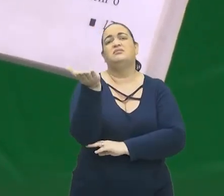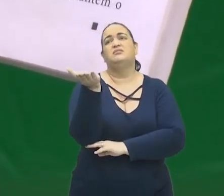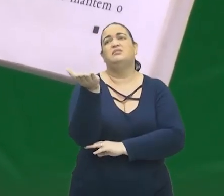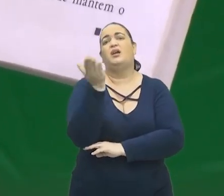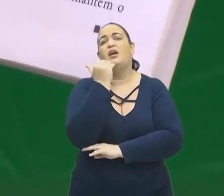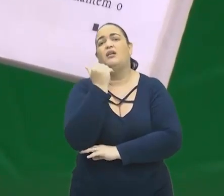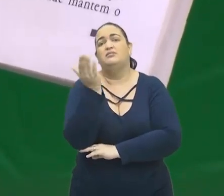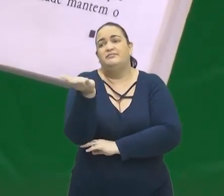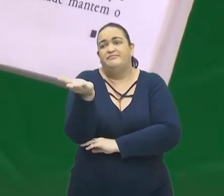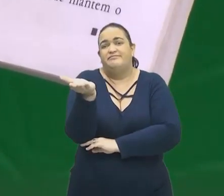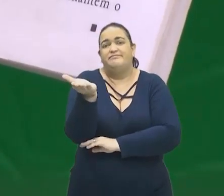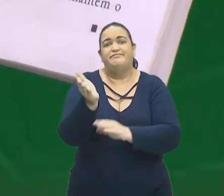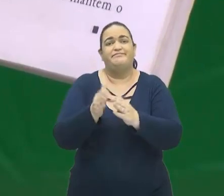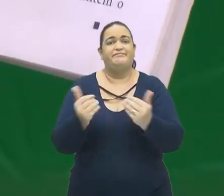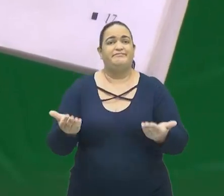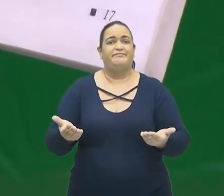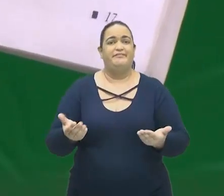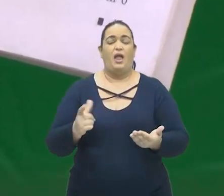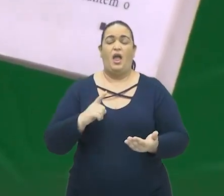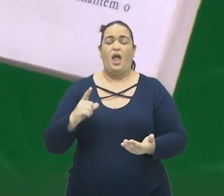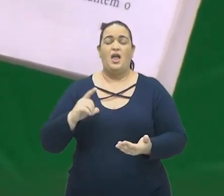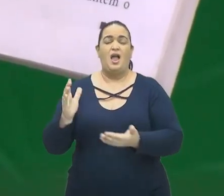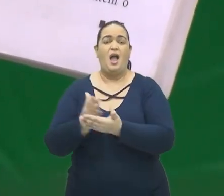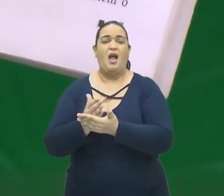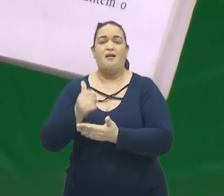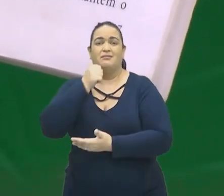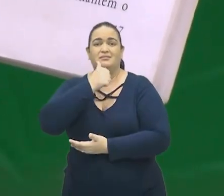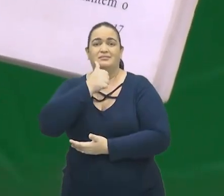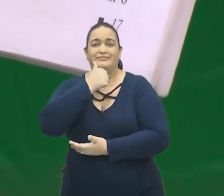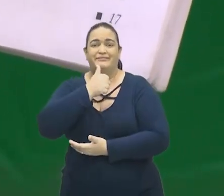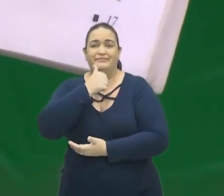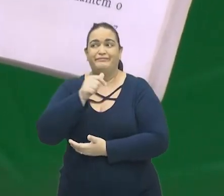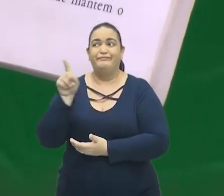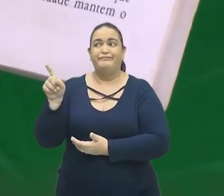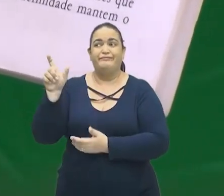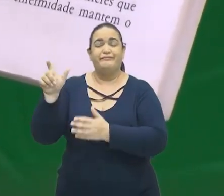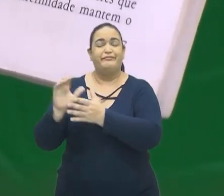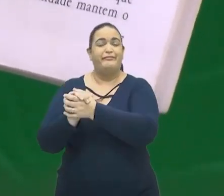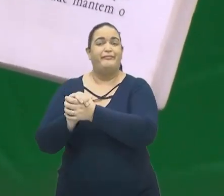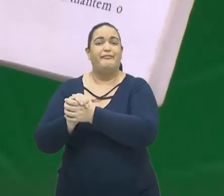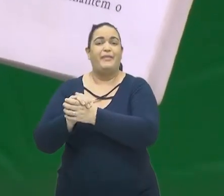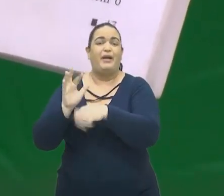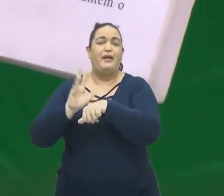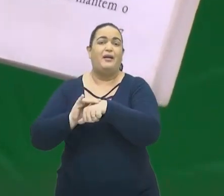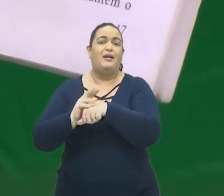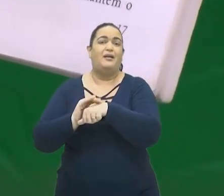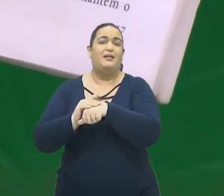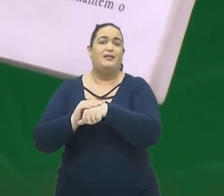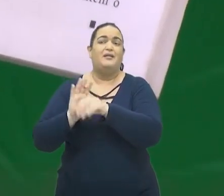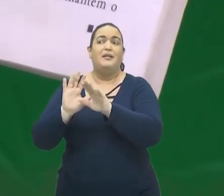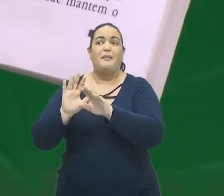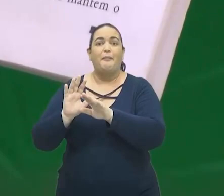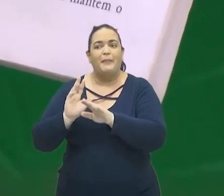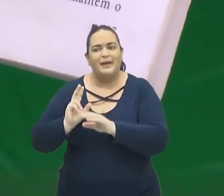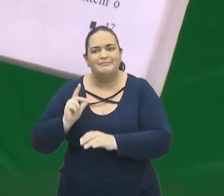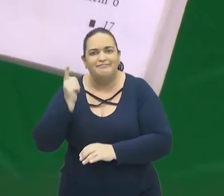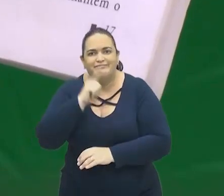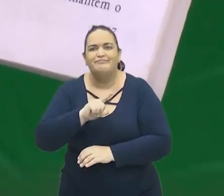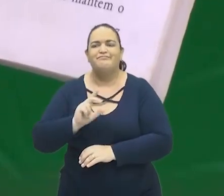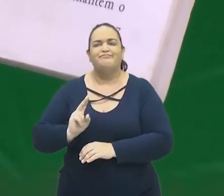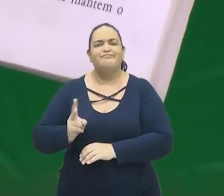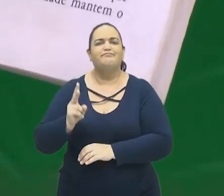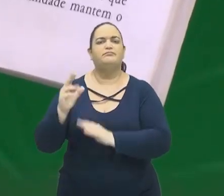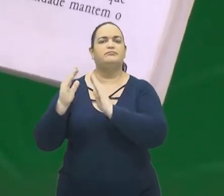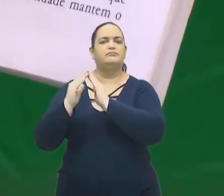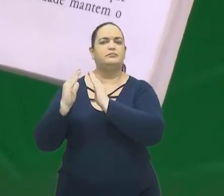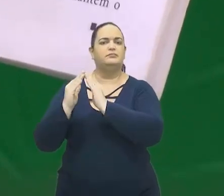As mulheres que os esposos adoecem e elas, no penado da enfermidade, mantêm o